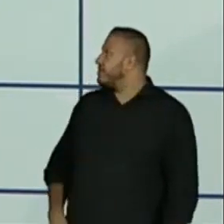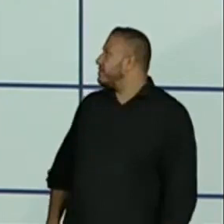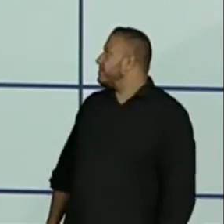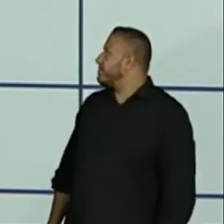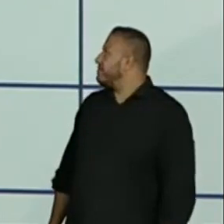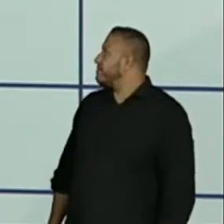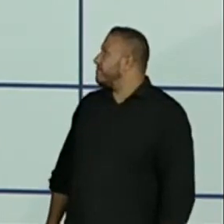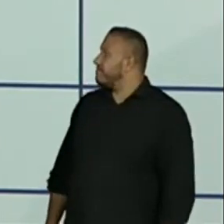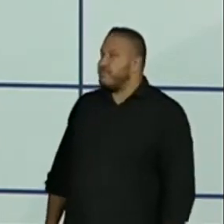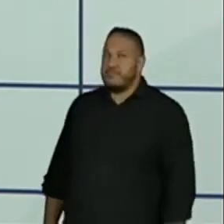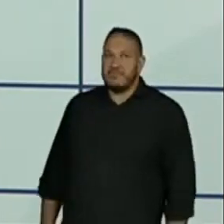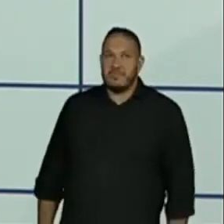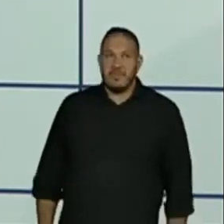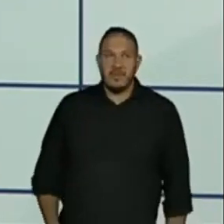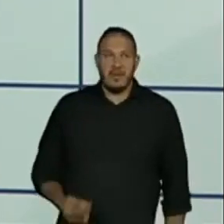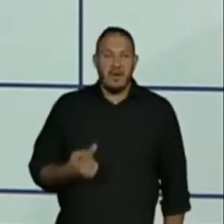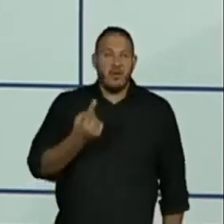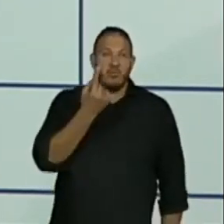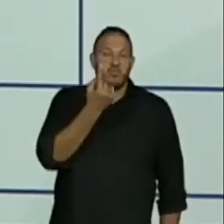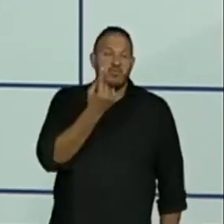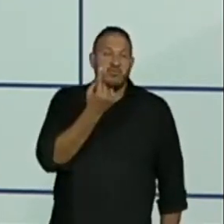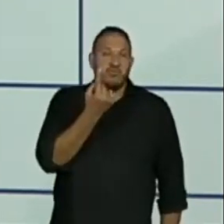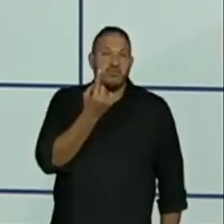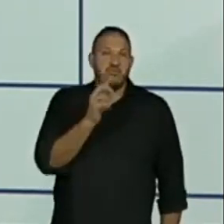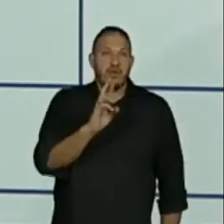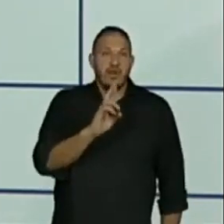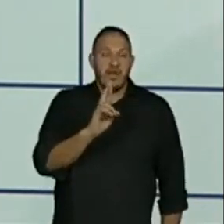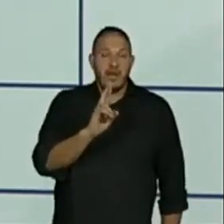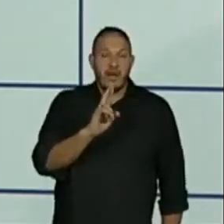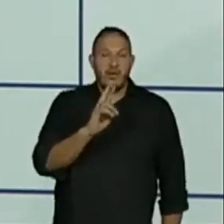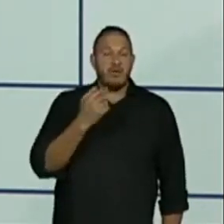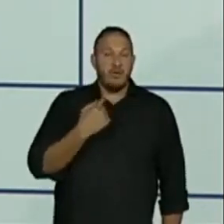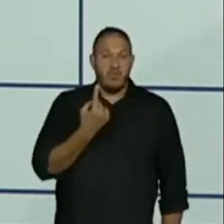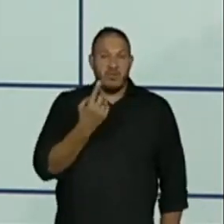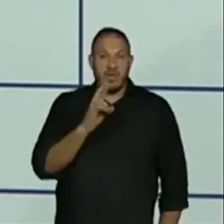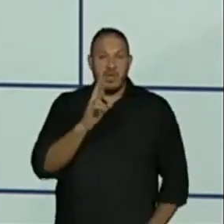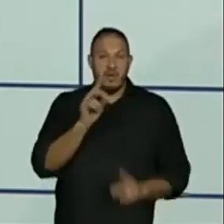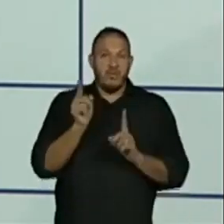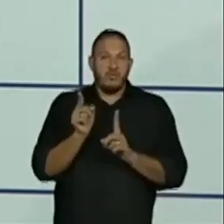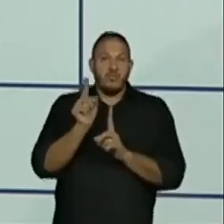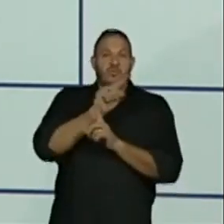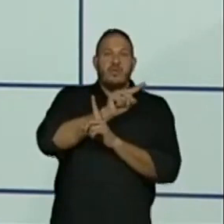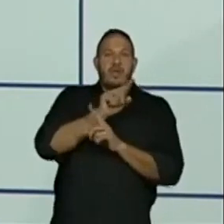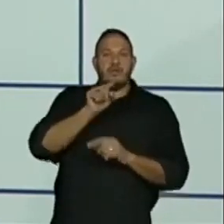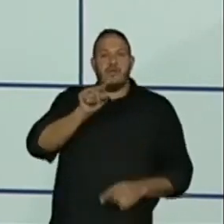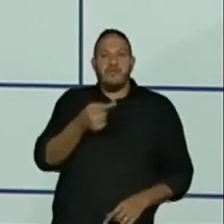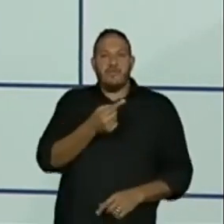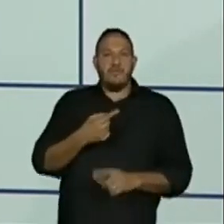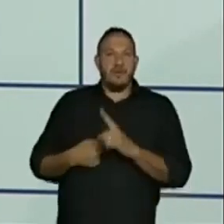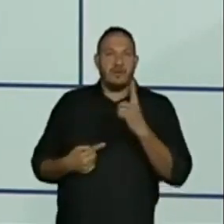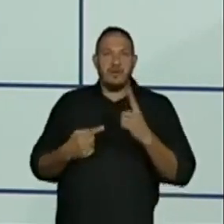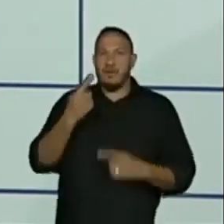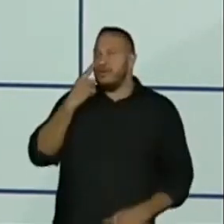Eu vou colocar o 1 inteiro, ou 1 real, para o outro lado da vírgula, não é?